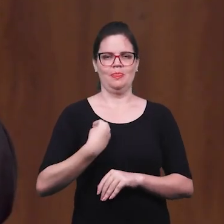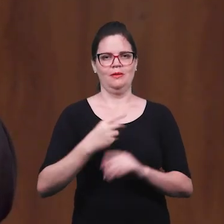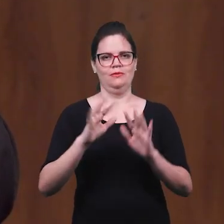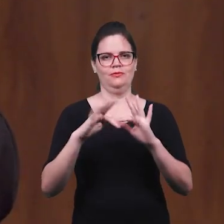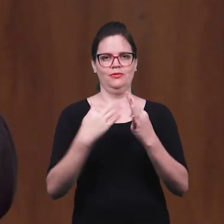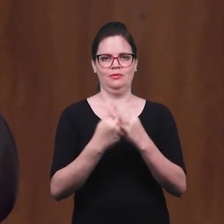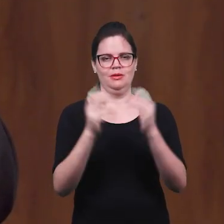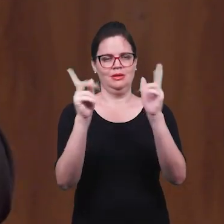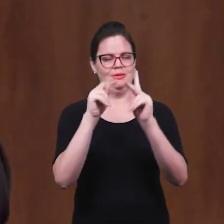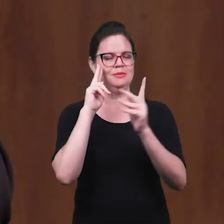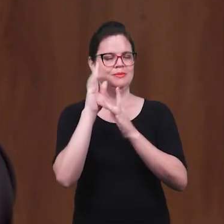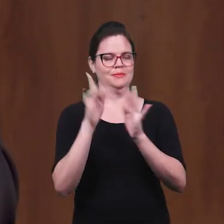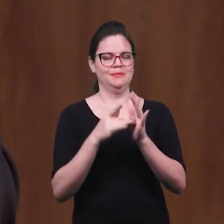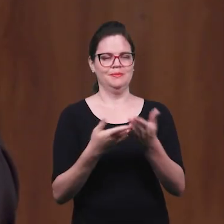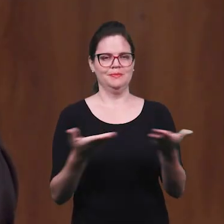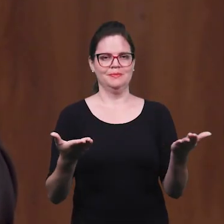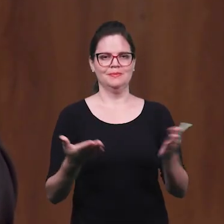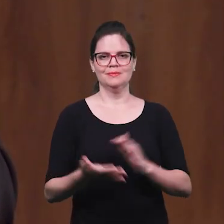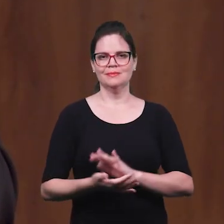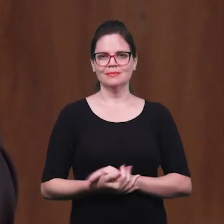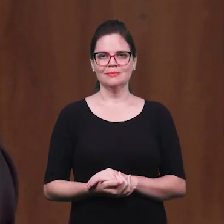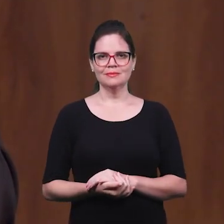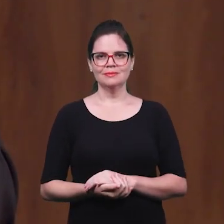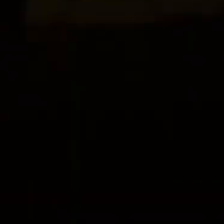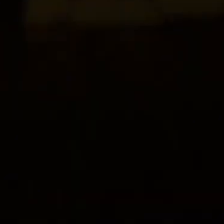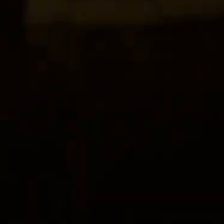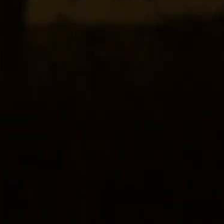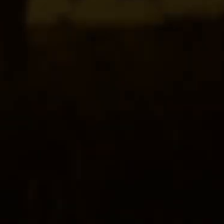Deus abençoe a sua família. A paz do Senhor.